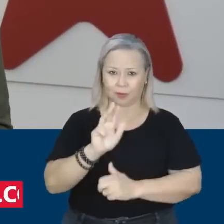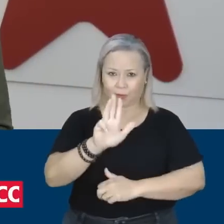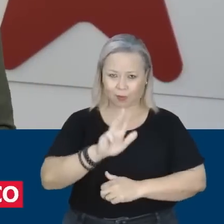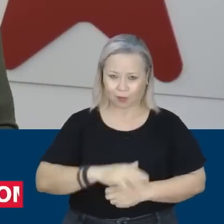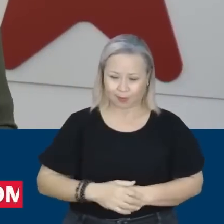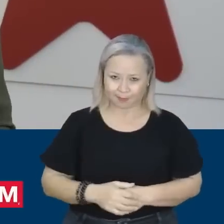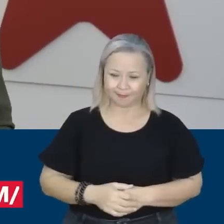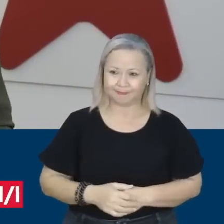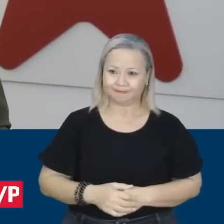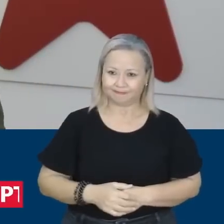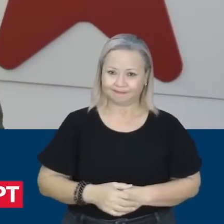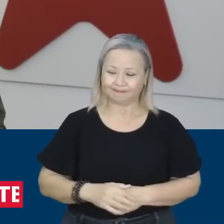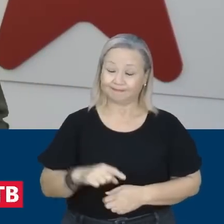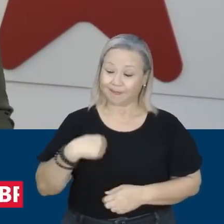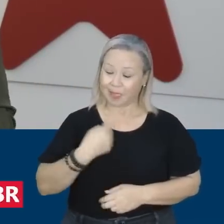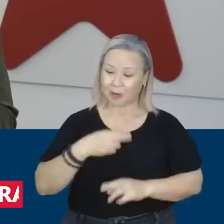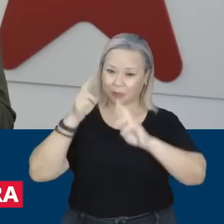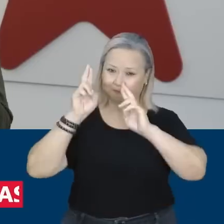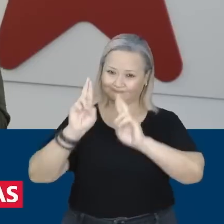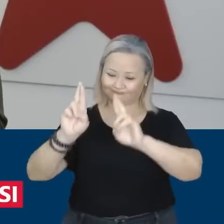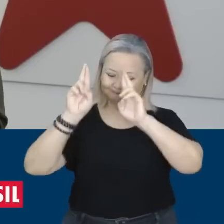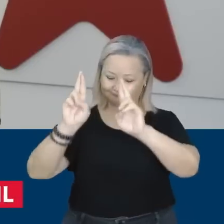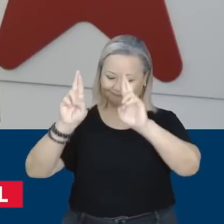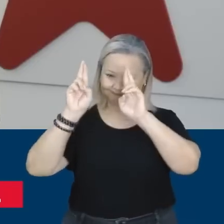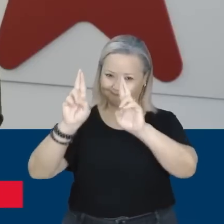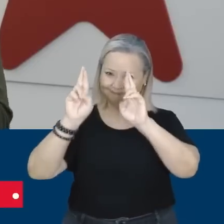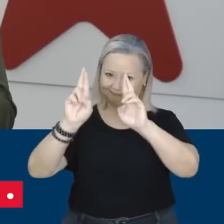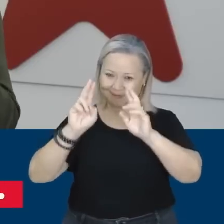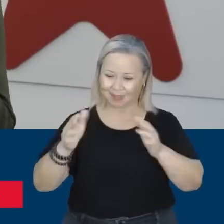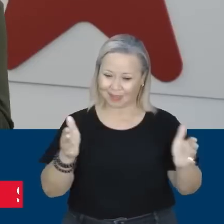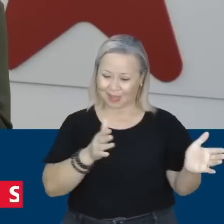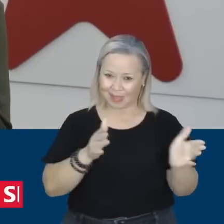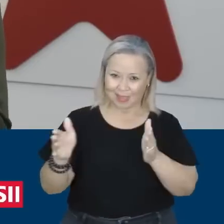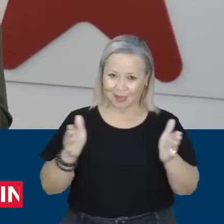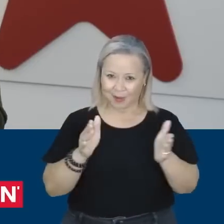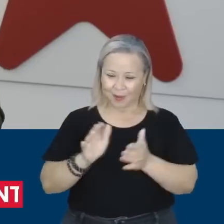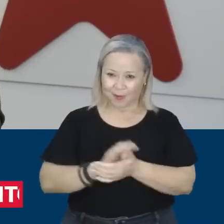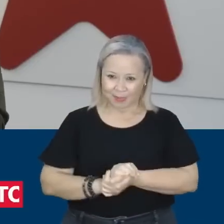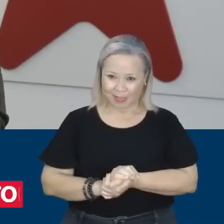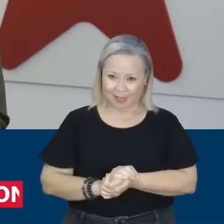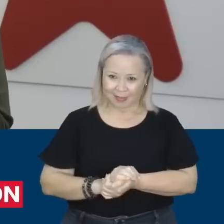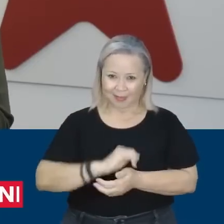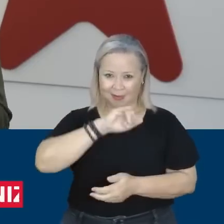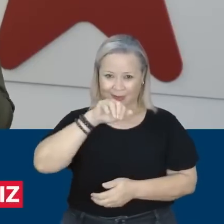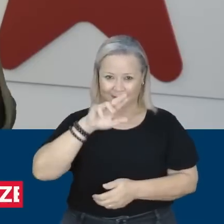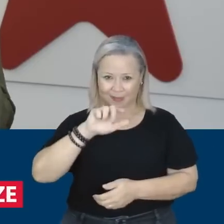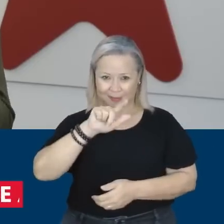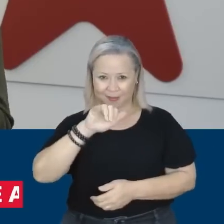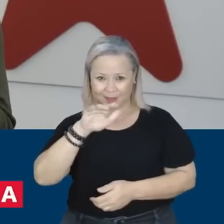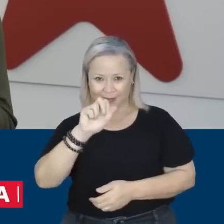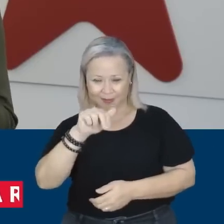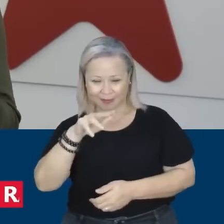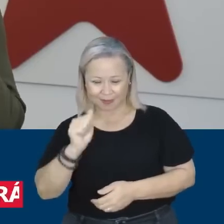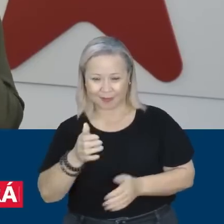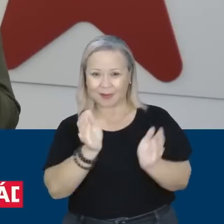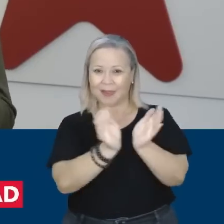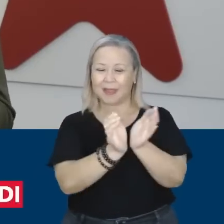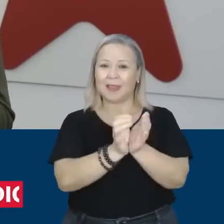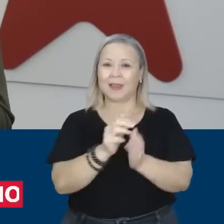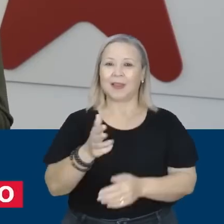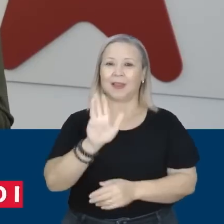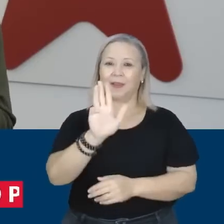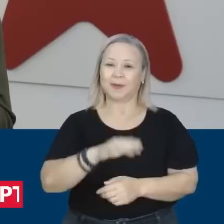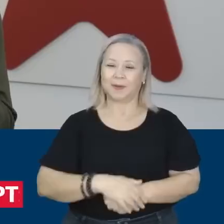ficar aqui torcendo pelo seu mandato. Eu desejo muito sucesso no seu mandato. Juliana Cardoso é do time do Lula, é da bancada do Cocá, é da